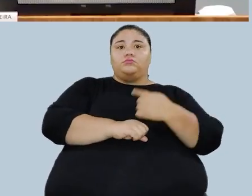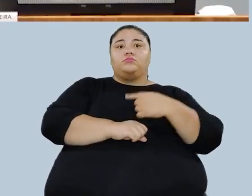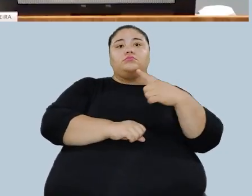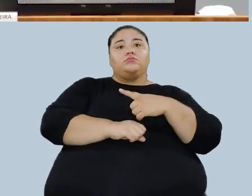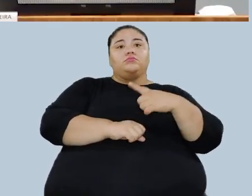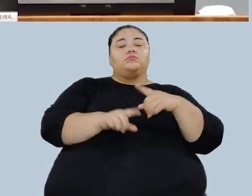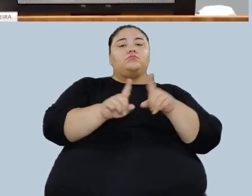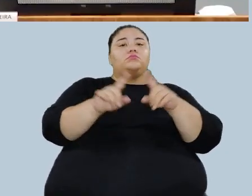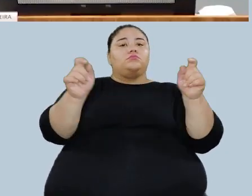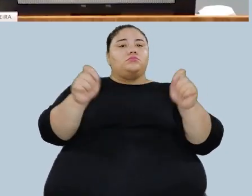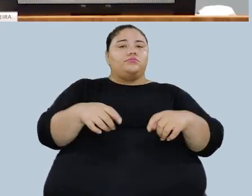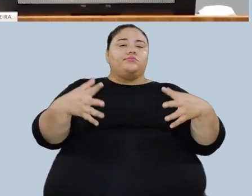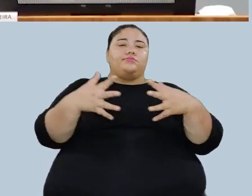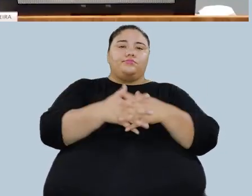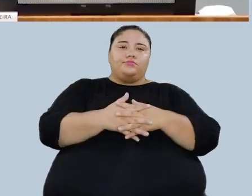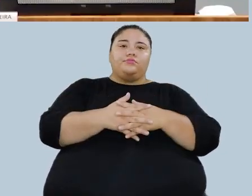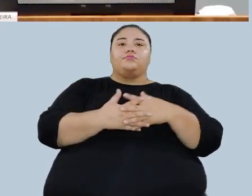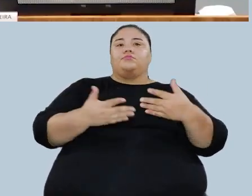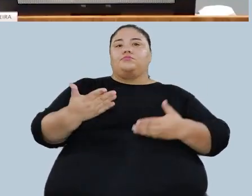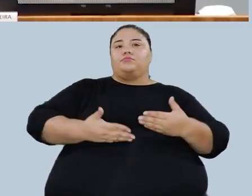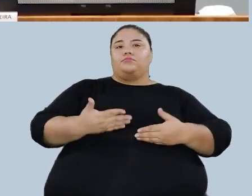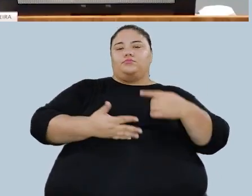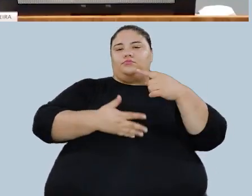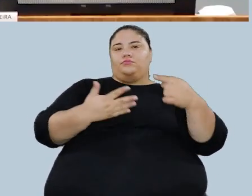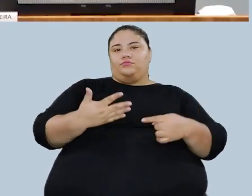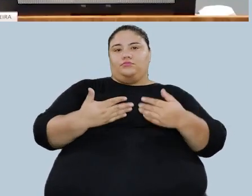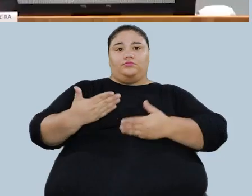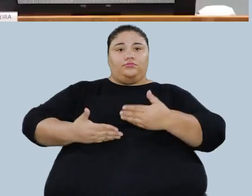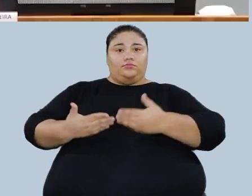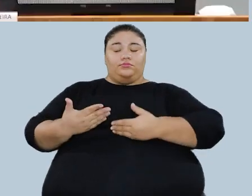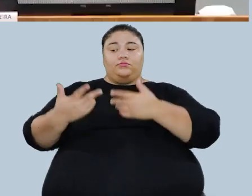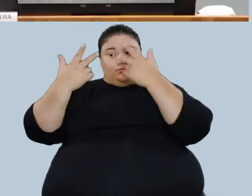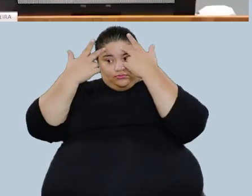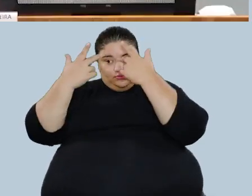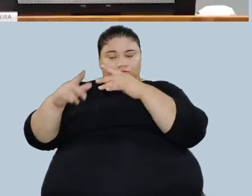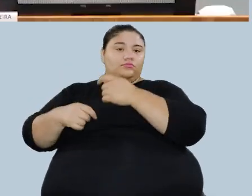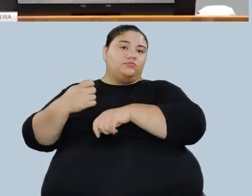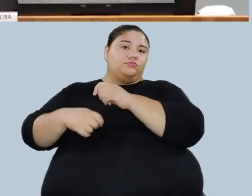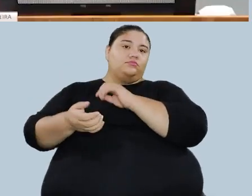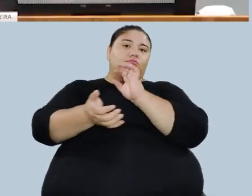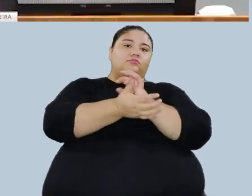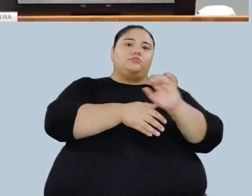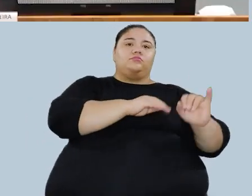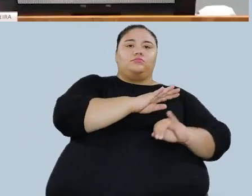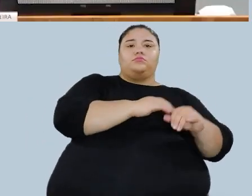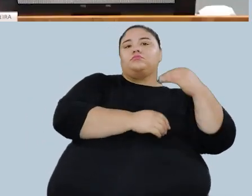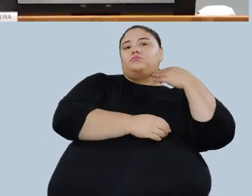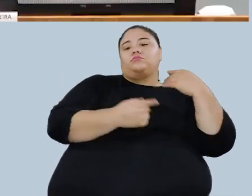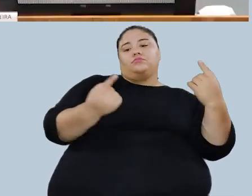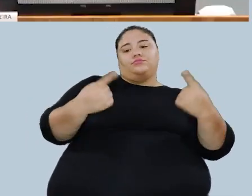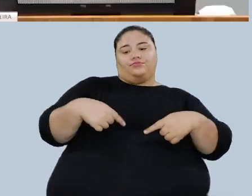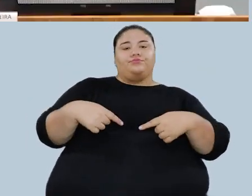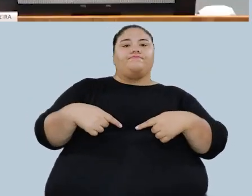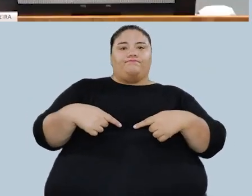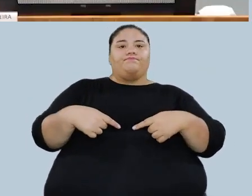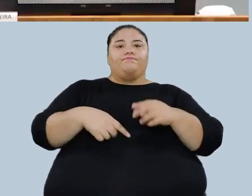Nós temos aqui um possível conflito entre a natureza dos serviços financeiros e a natureza dos contribuintes, né? Instituições bancárias versus